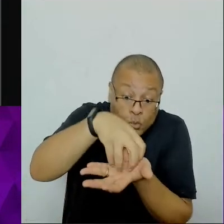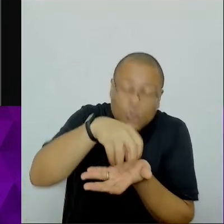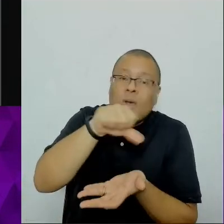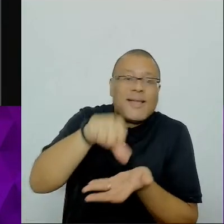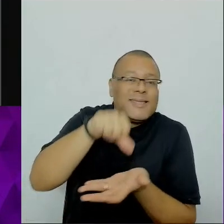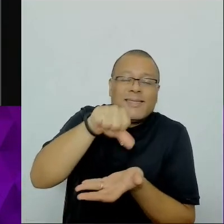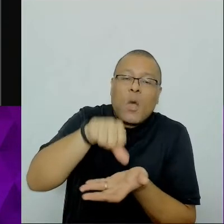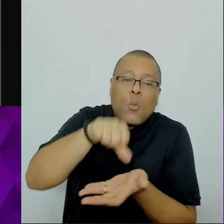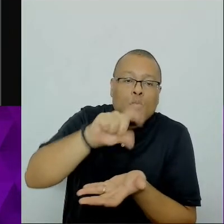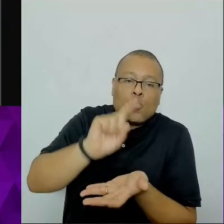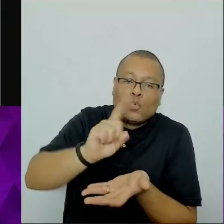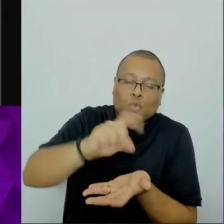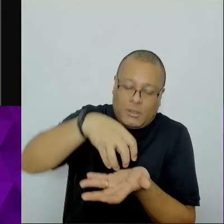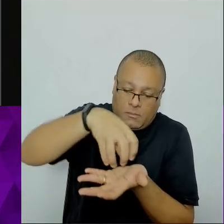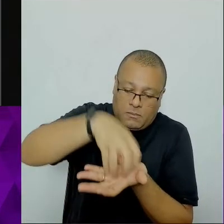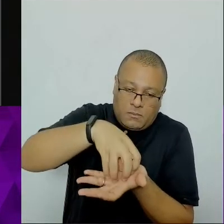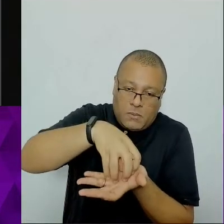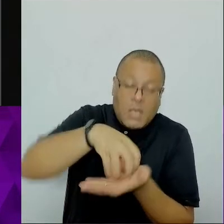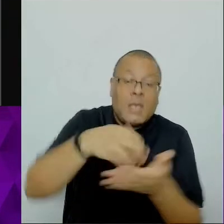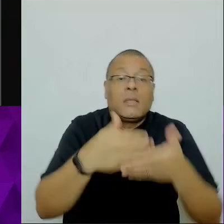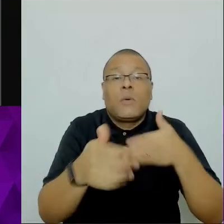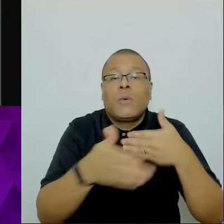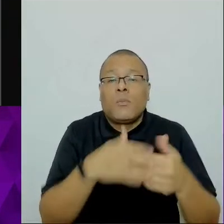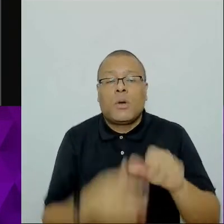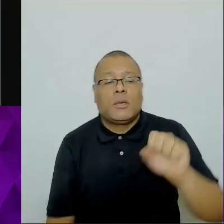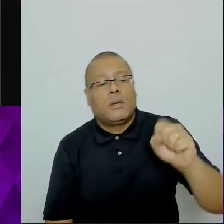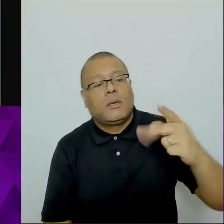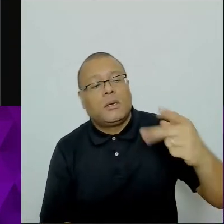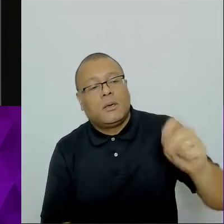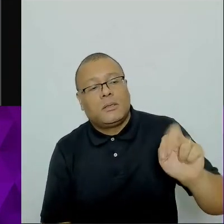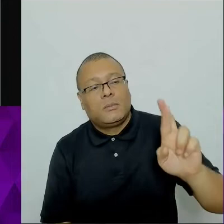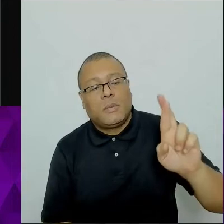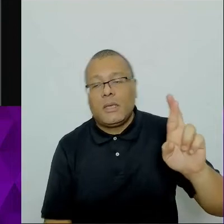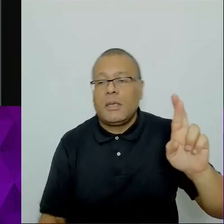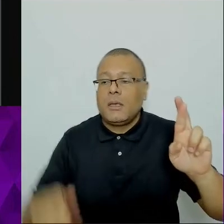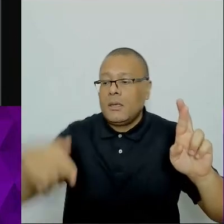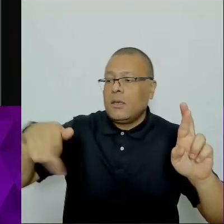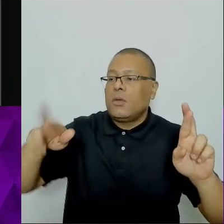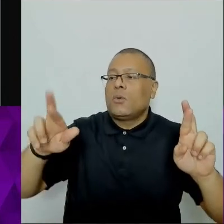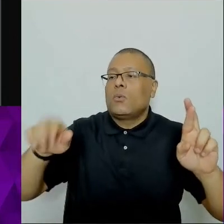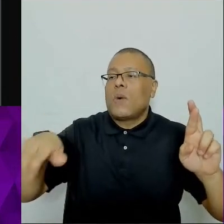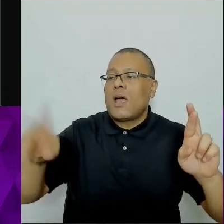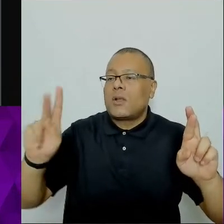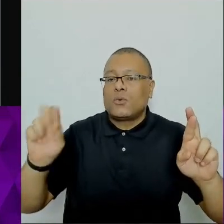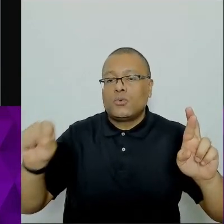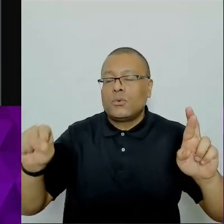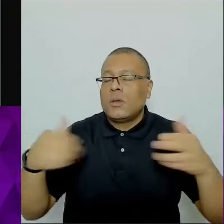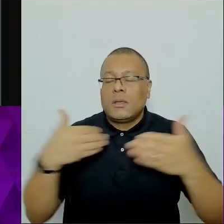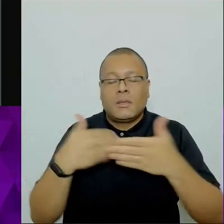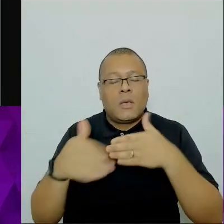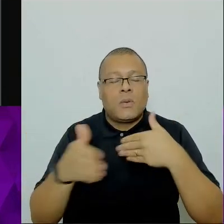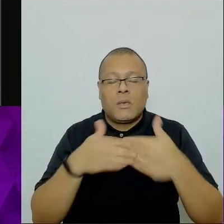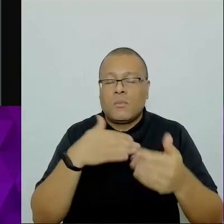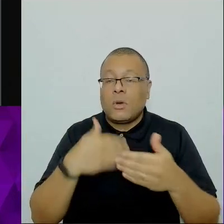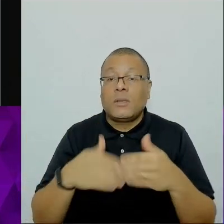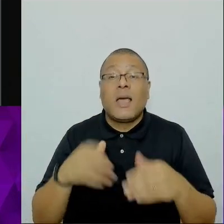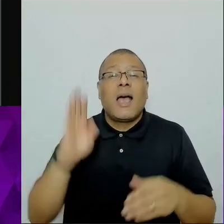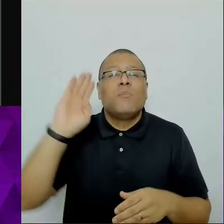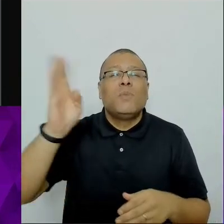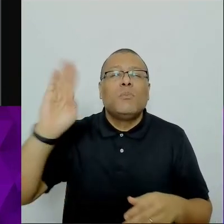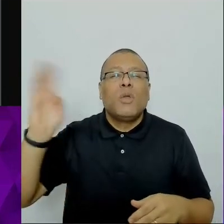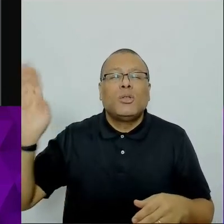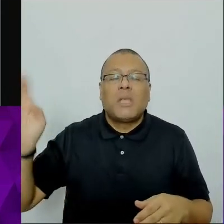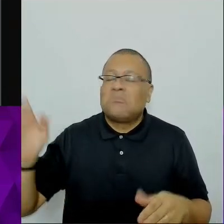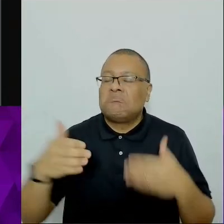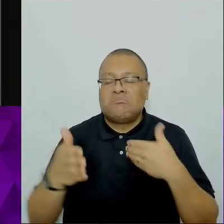exatamente o mesmo, tanto para o Spring quanto para o Quarkus, ele independe das bibliotecas externas, ele está